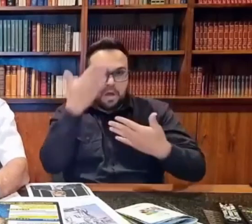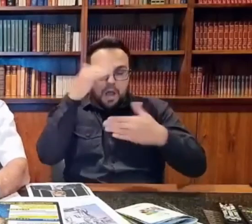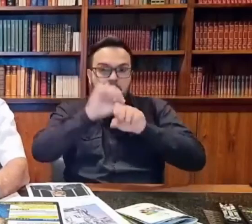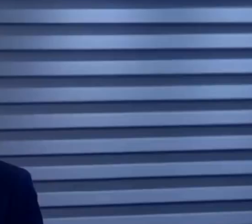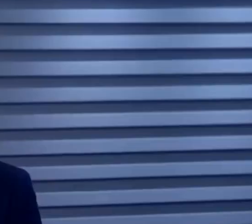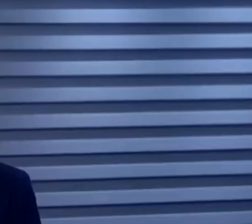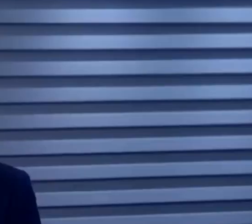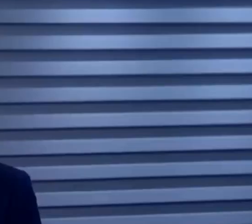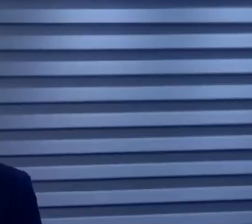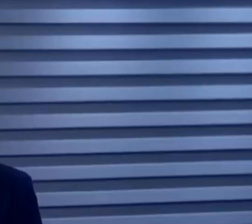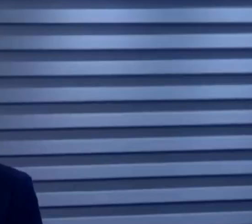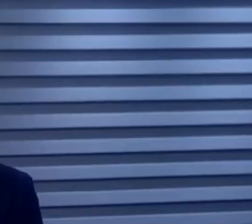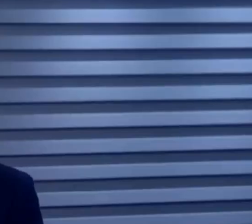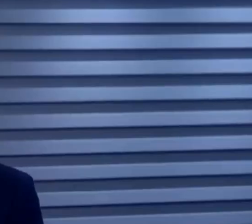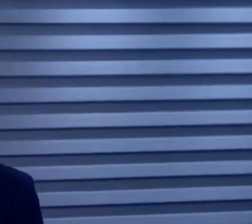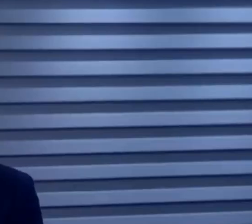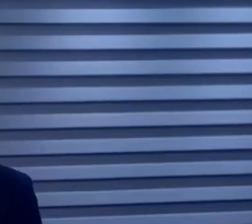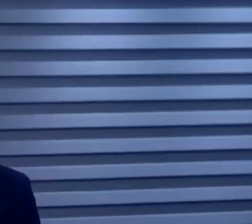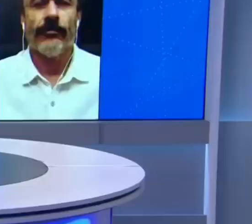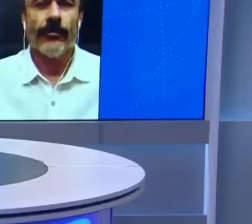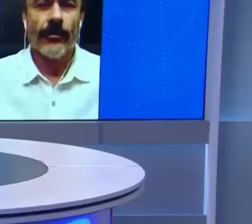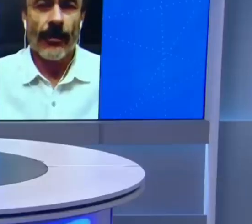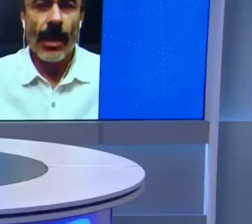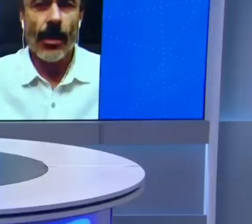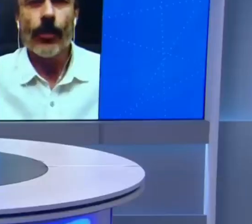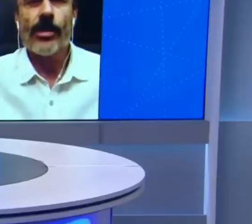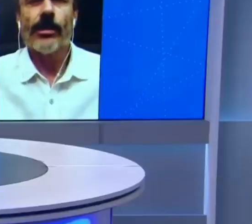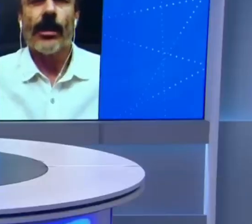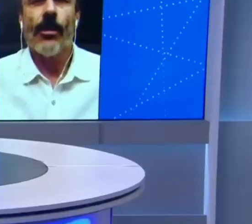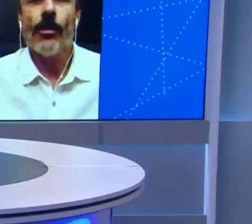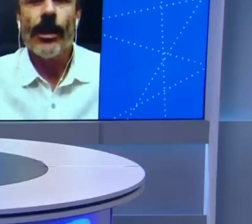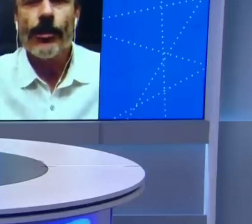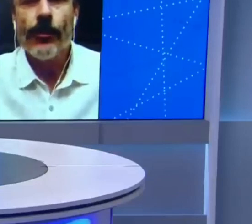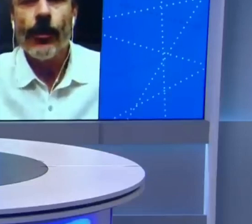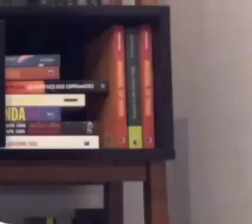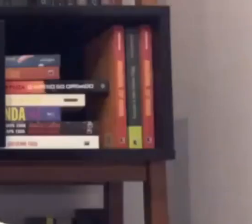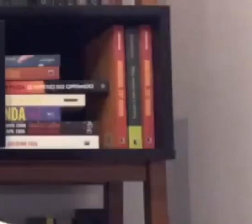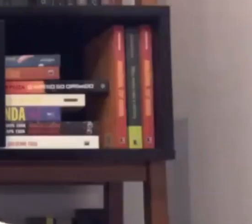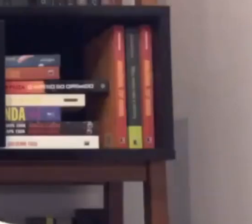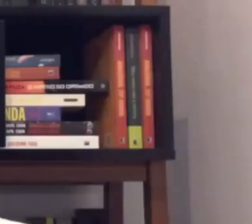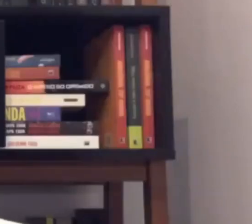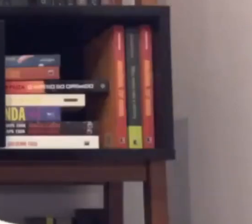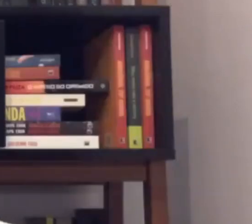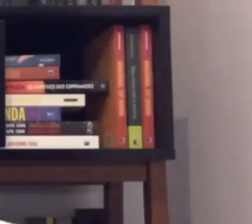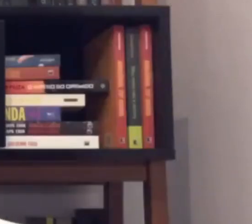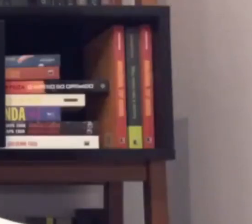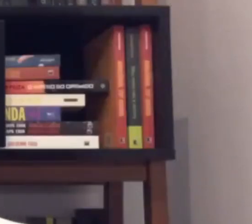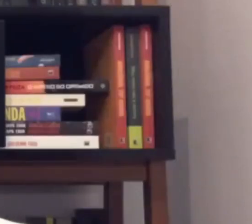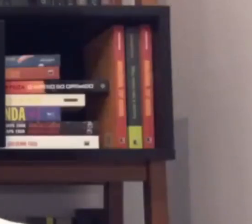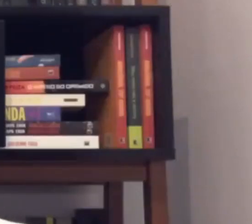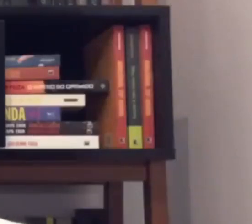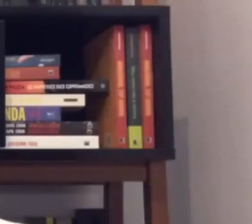empresa se você usa 20 segundos é o Ponto Central realmente foi esse projeto